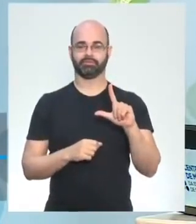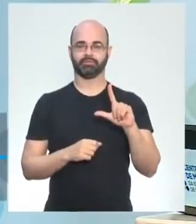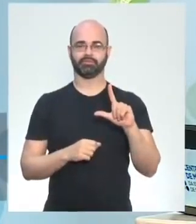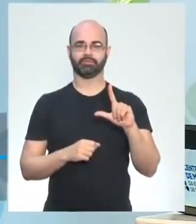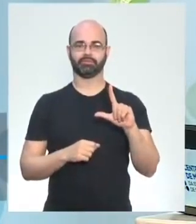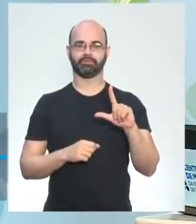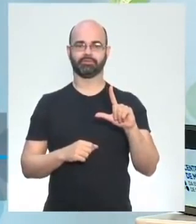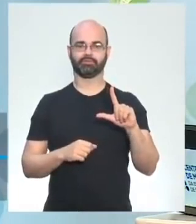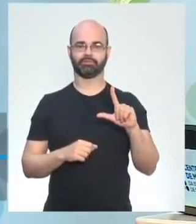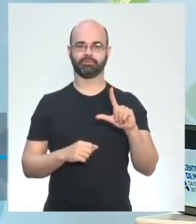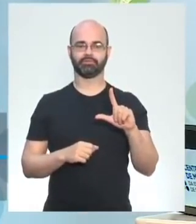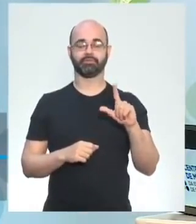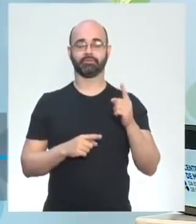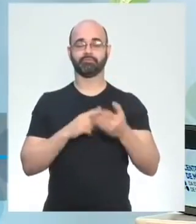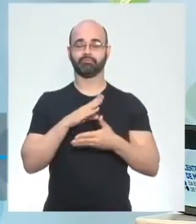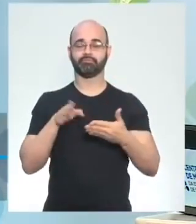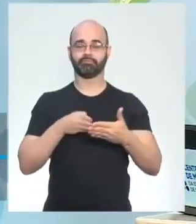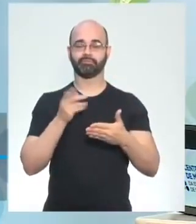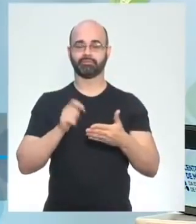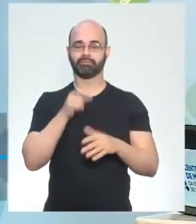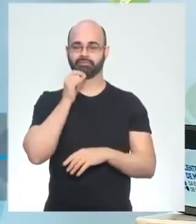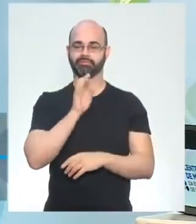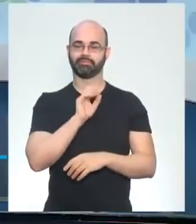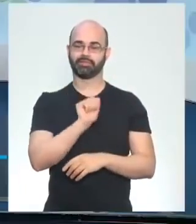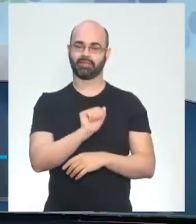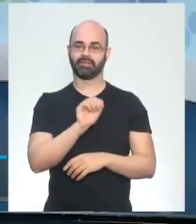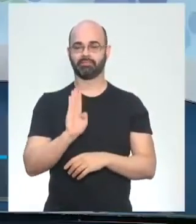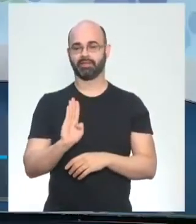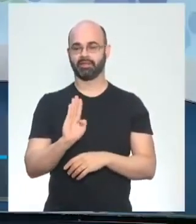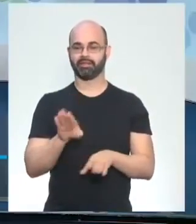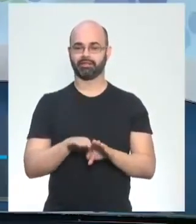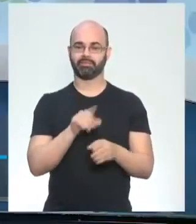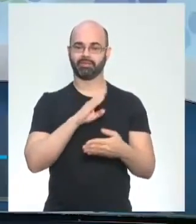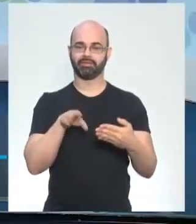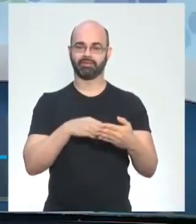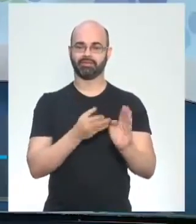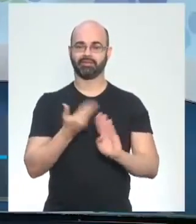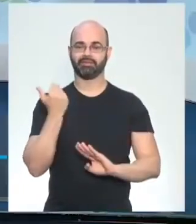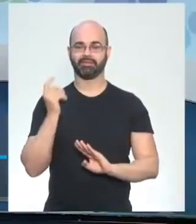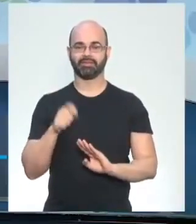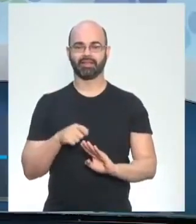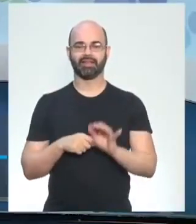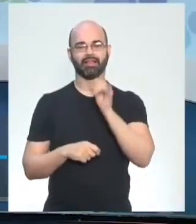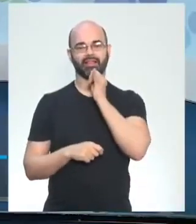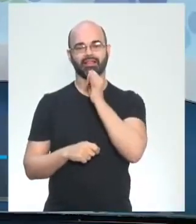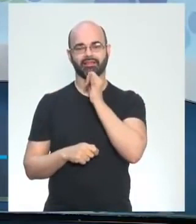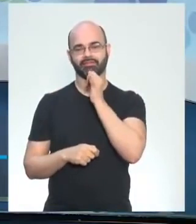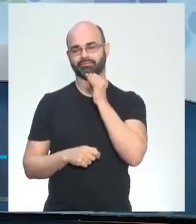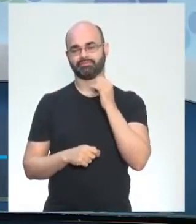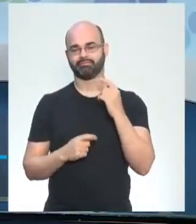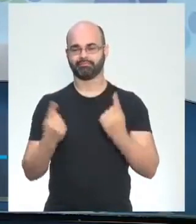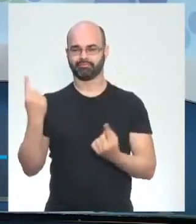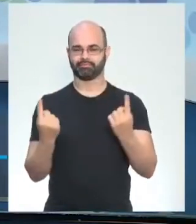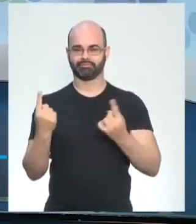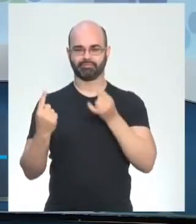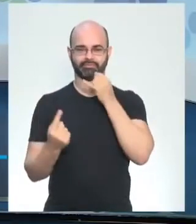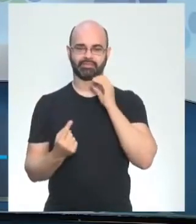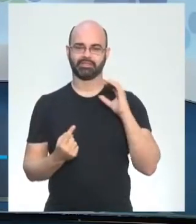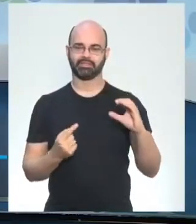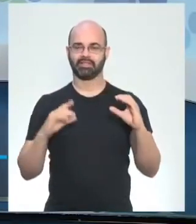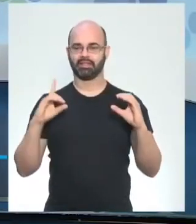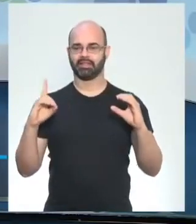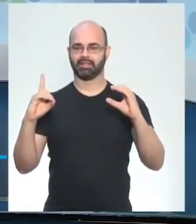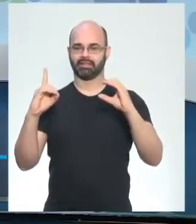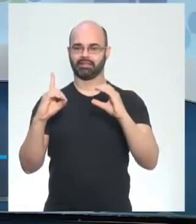ali anularia duas questões, que é a A e a B, né, Tony? Sim, Então você verdade. ficaria, vamos pensar entre duas, a C e a D ali,